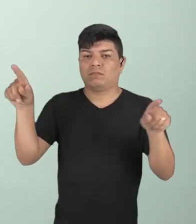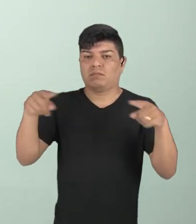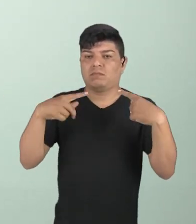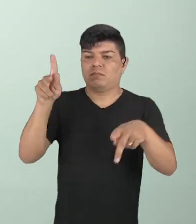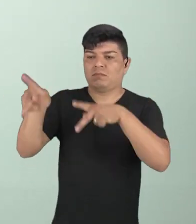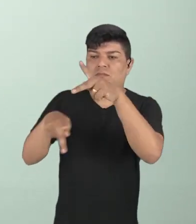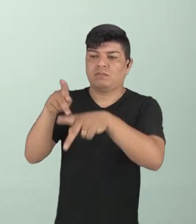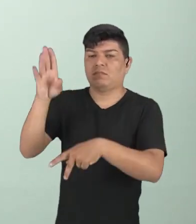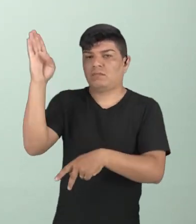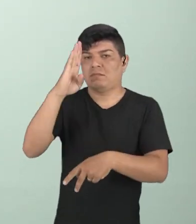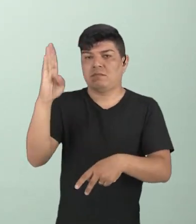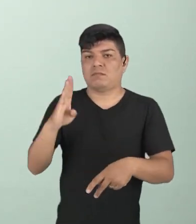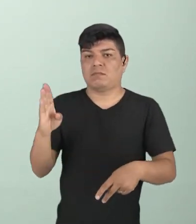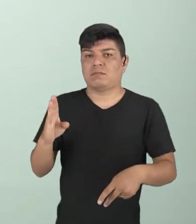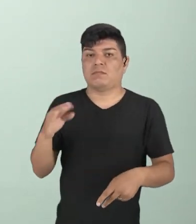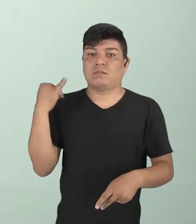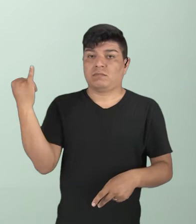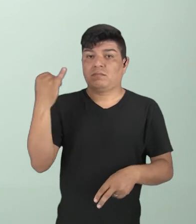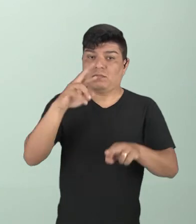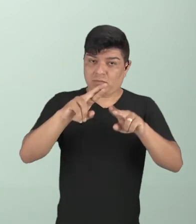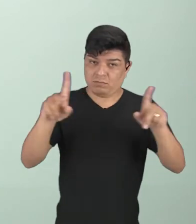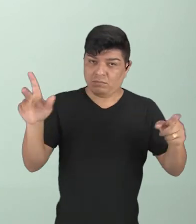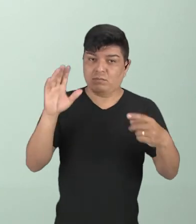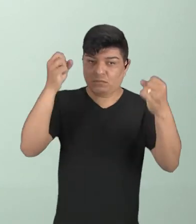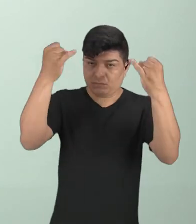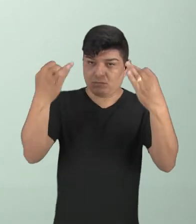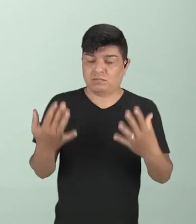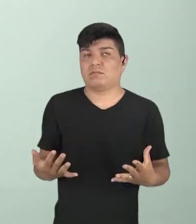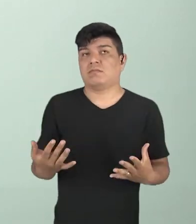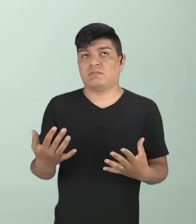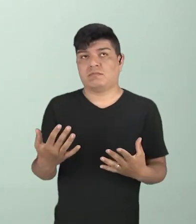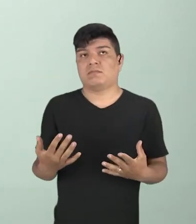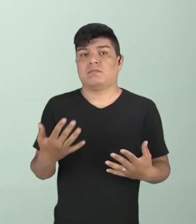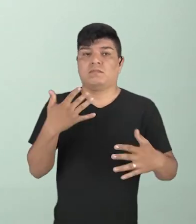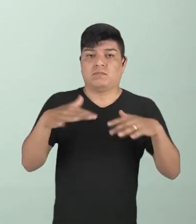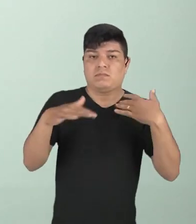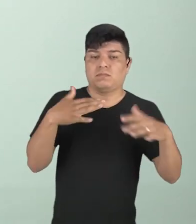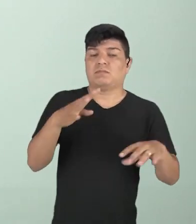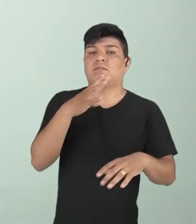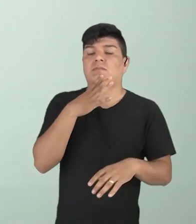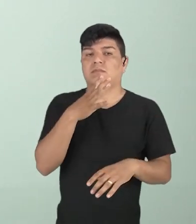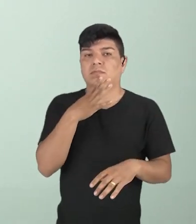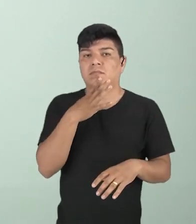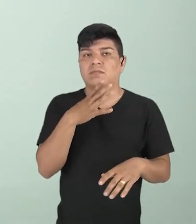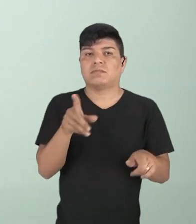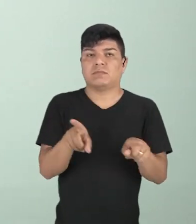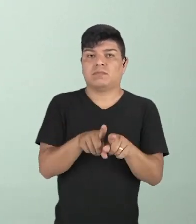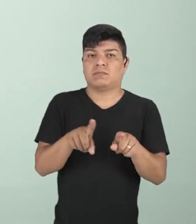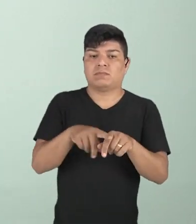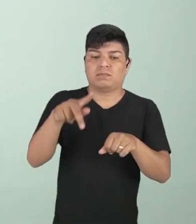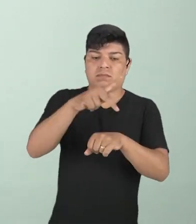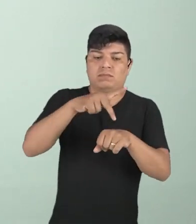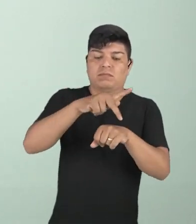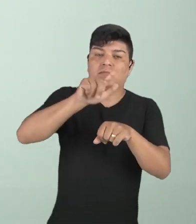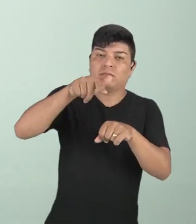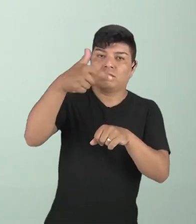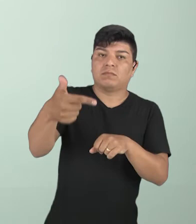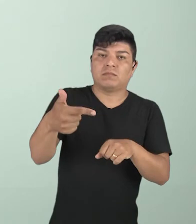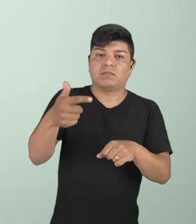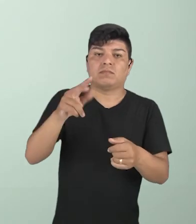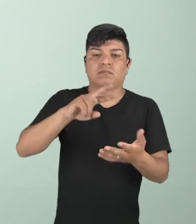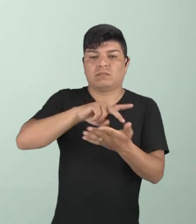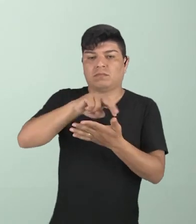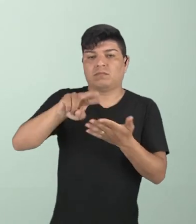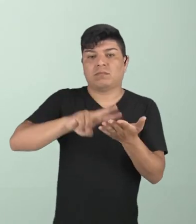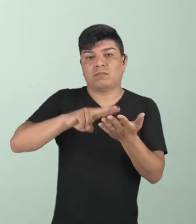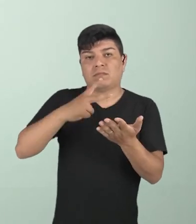isso é importante a gente fazer essa distinção, tá bom, gente? O movimento ele é conhecido também internacionalmente, tem vários intérpretes